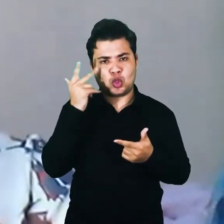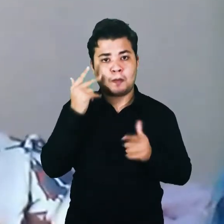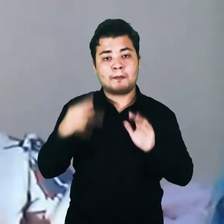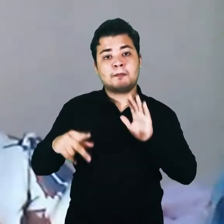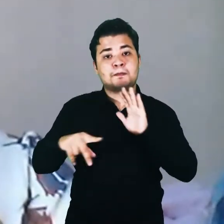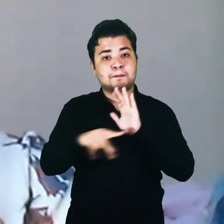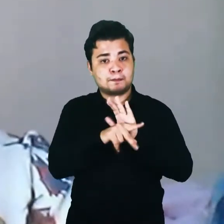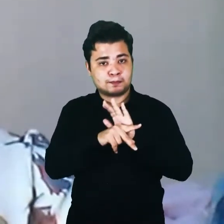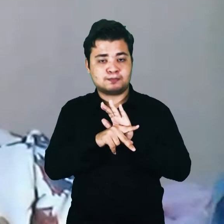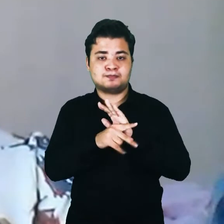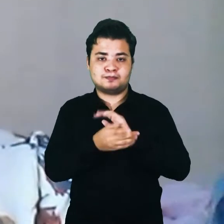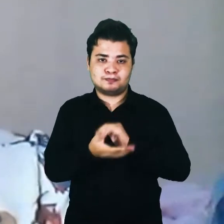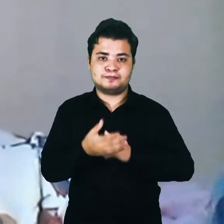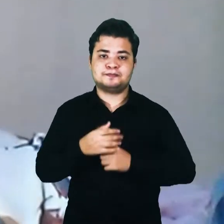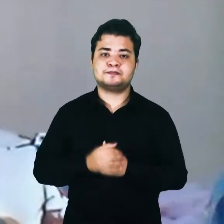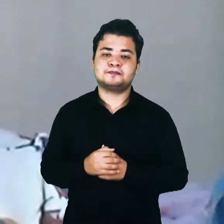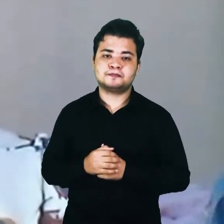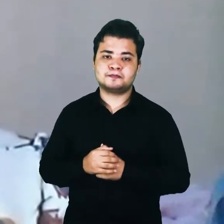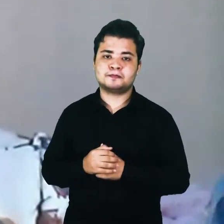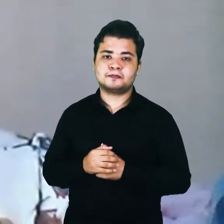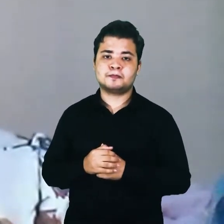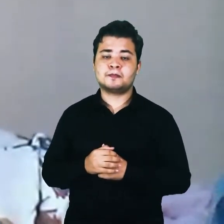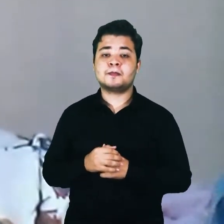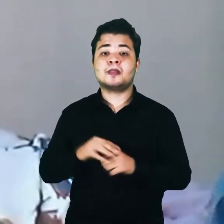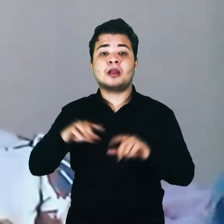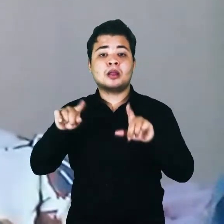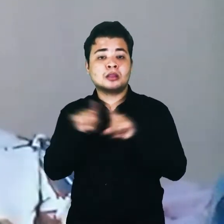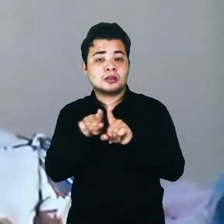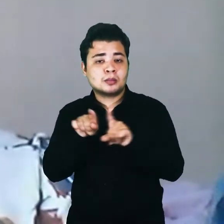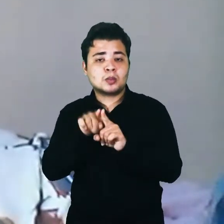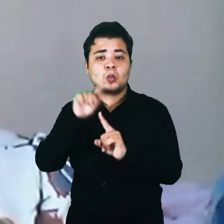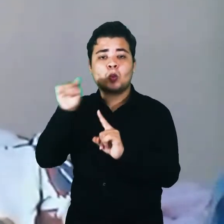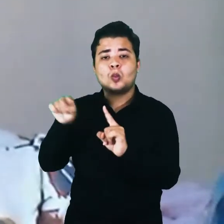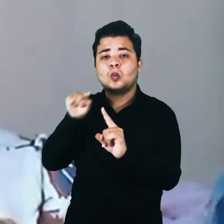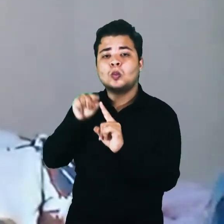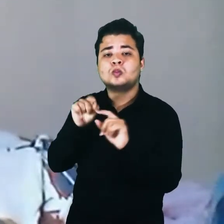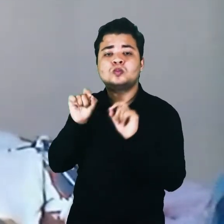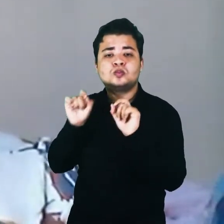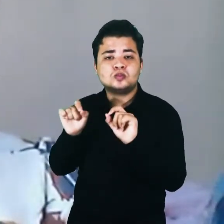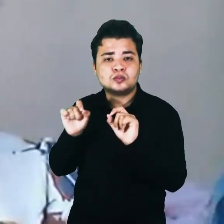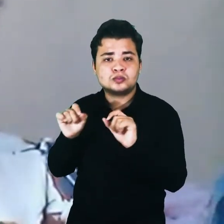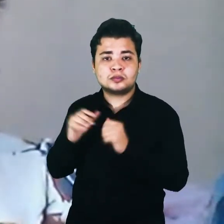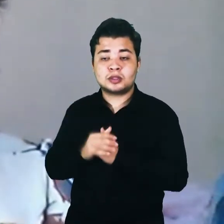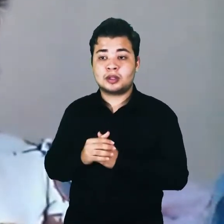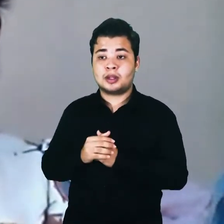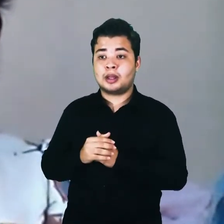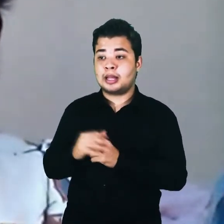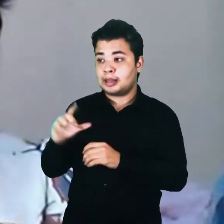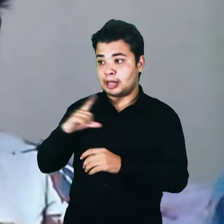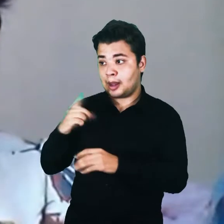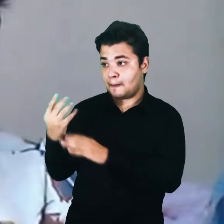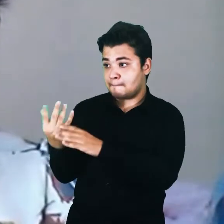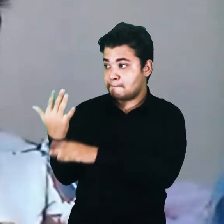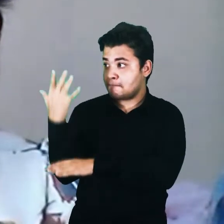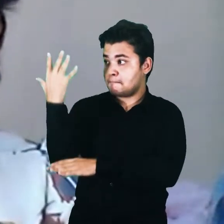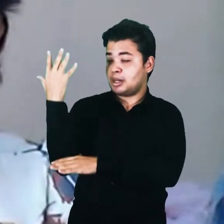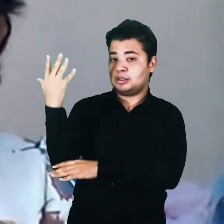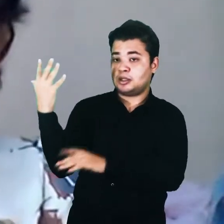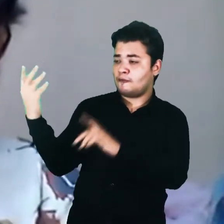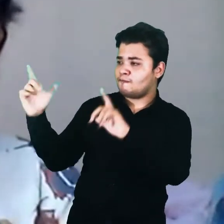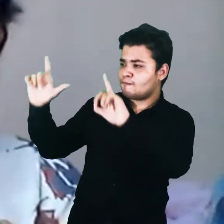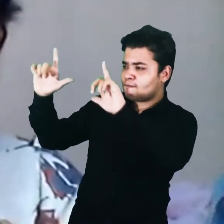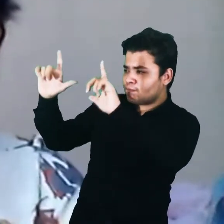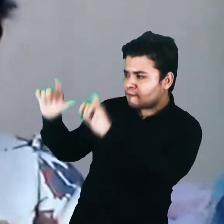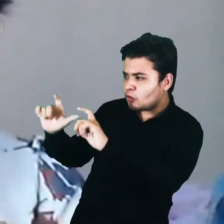nossa rotina. Nós também temos como meta colocar imagens de plantas vivas, né, que o